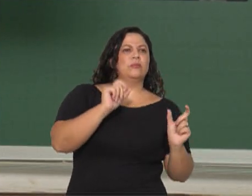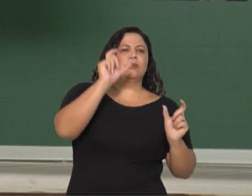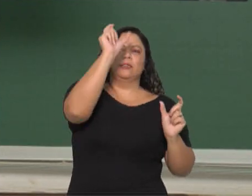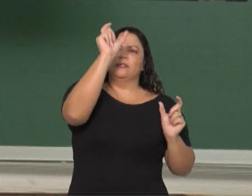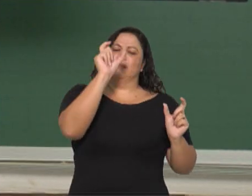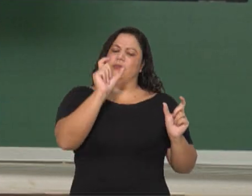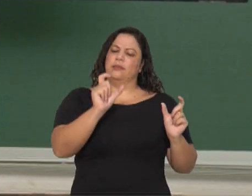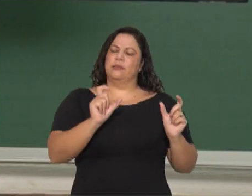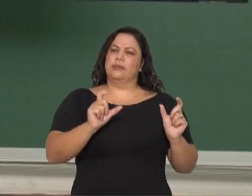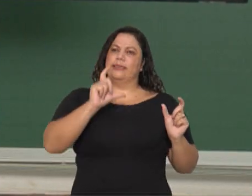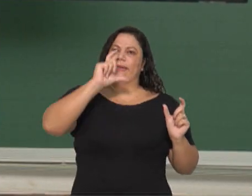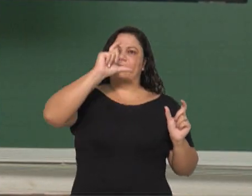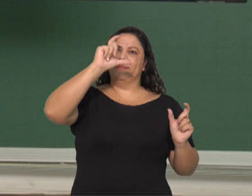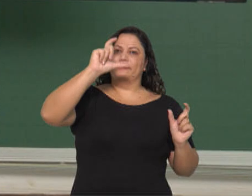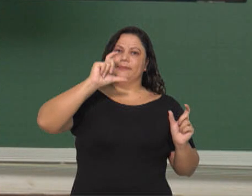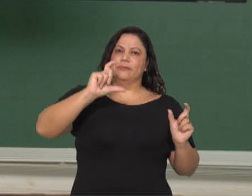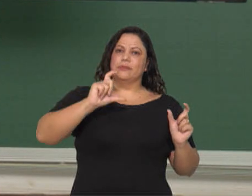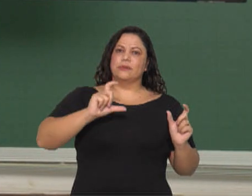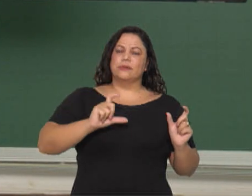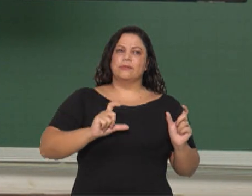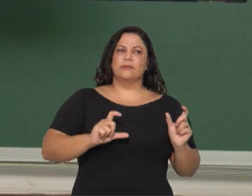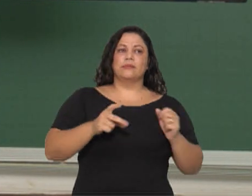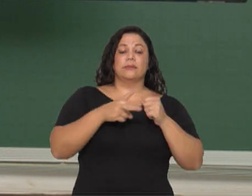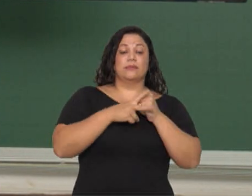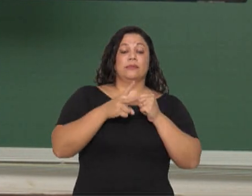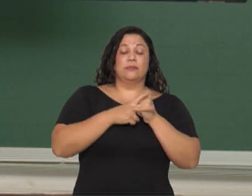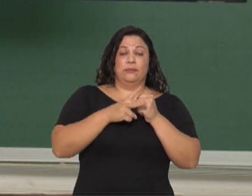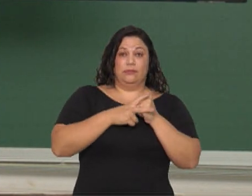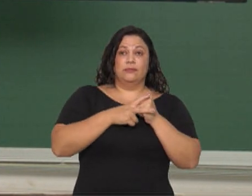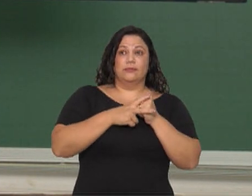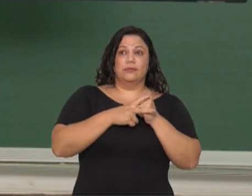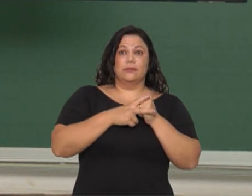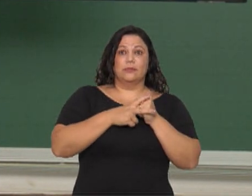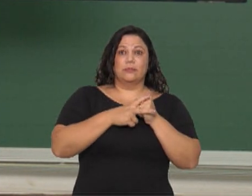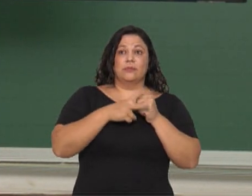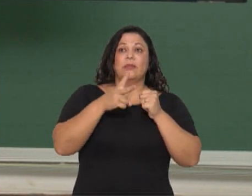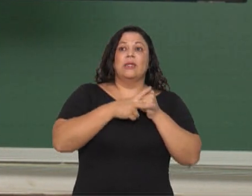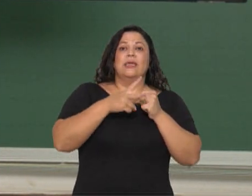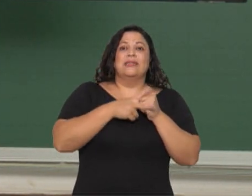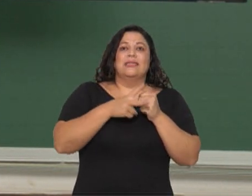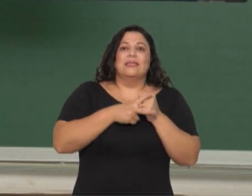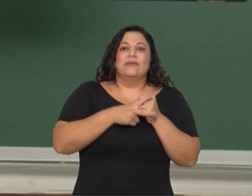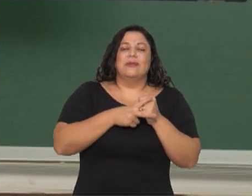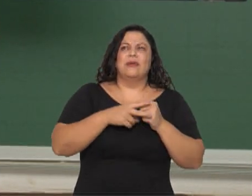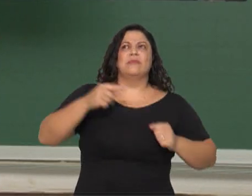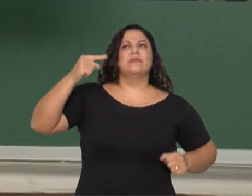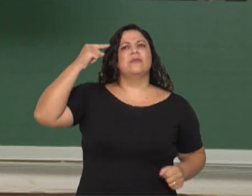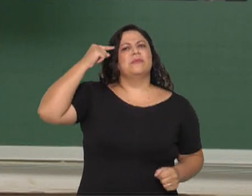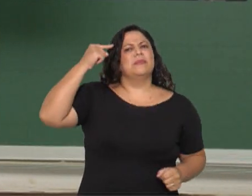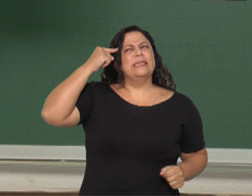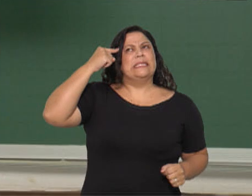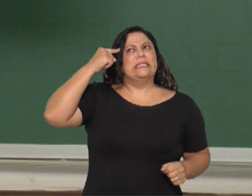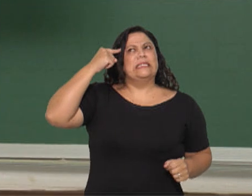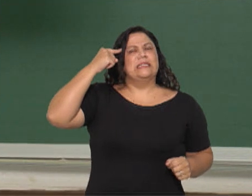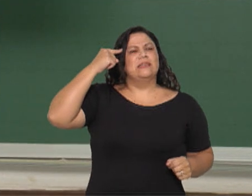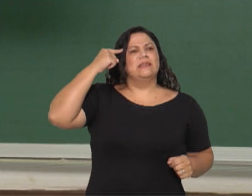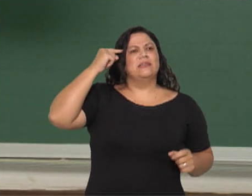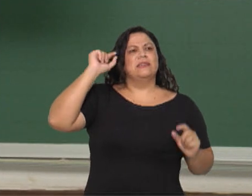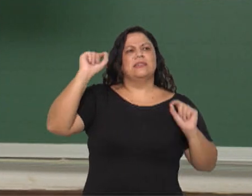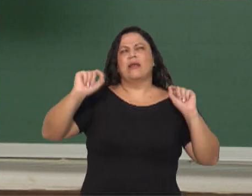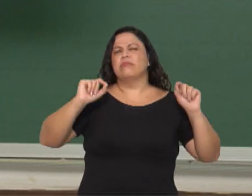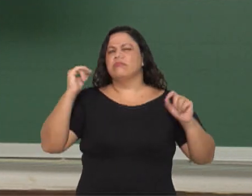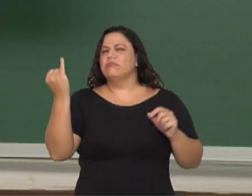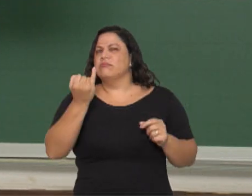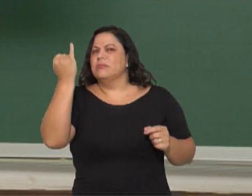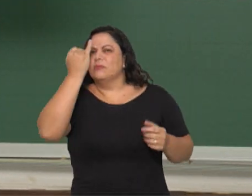em letra maiúscula, para chamar atenção, alguns verbos. Estes verbos vocês vão pensar na anotação, olha como é